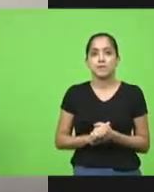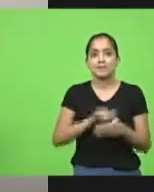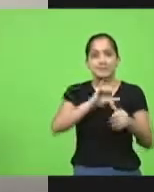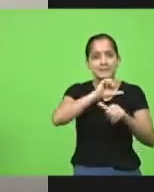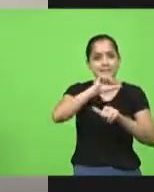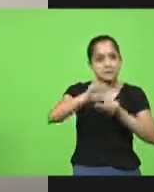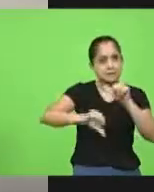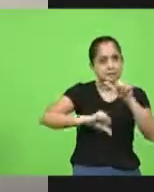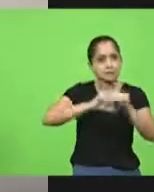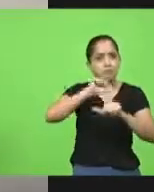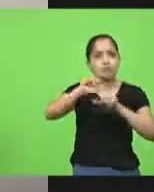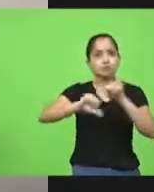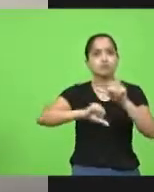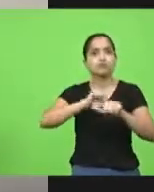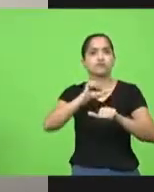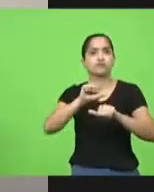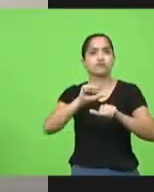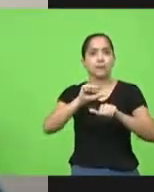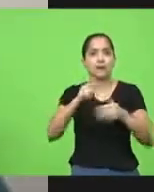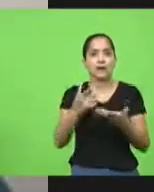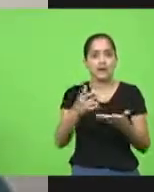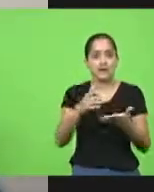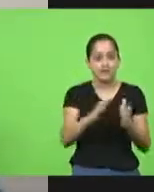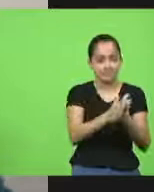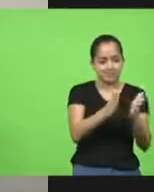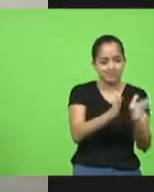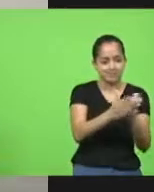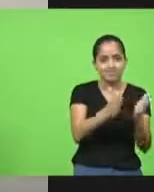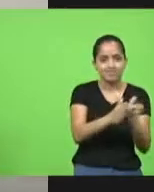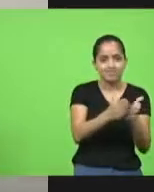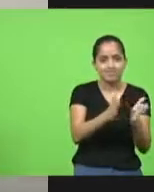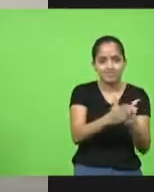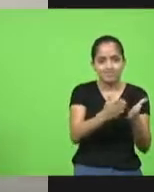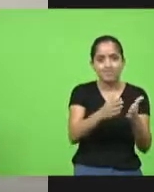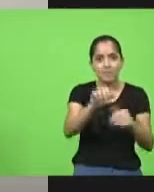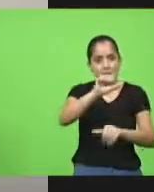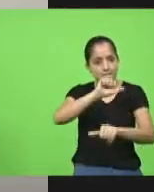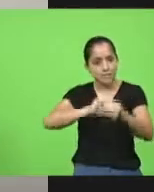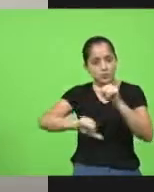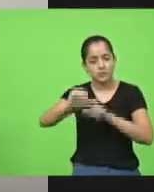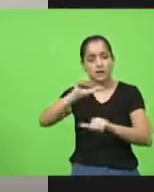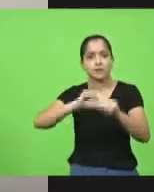Transformar a situação de miséria em plena vida.